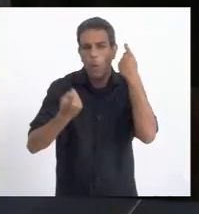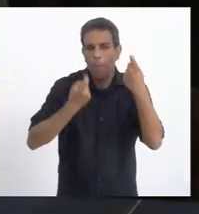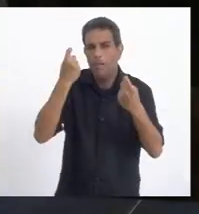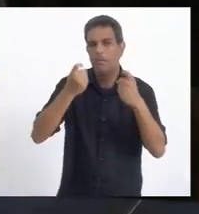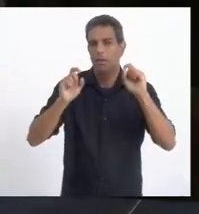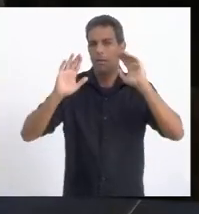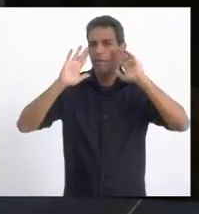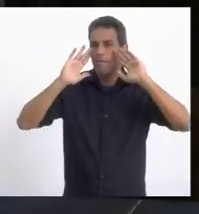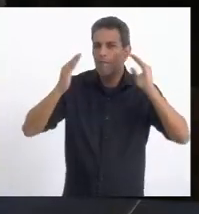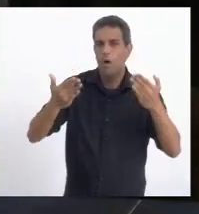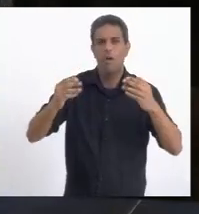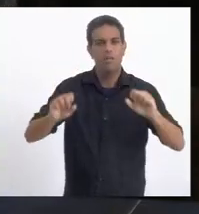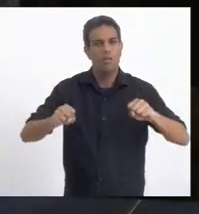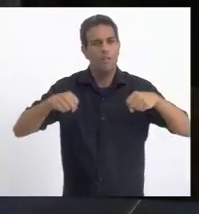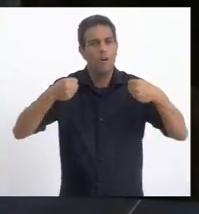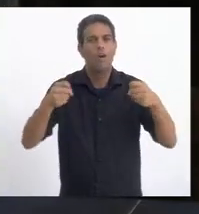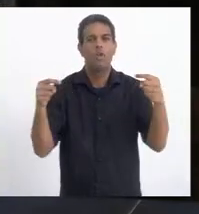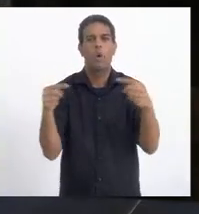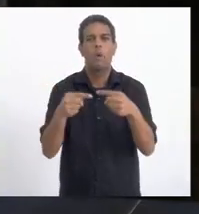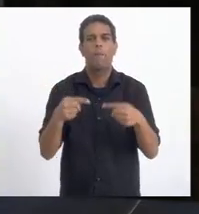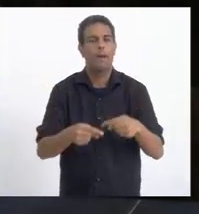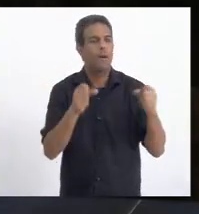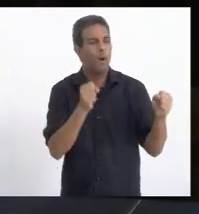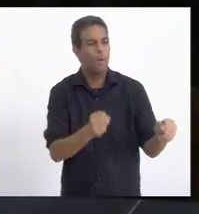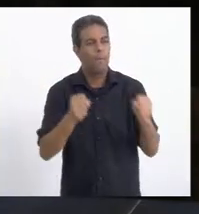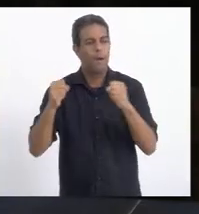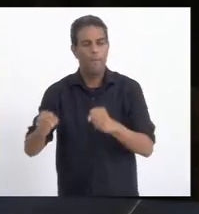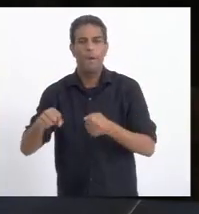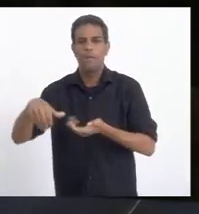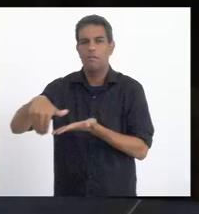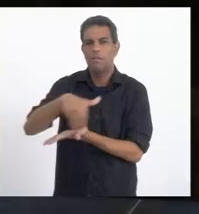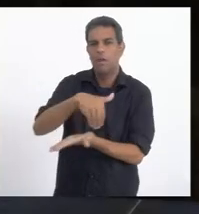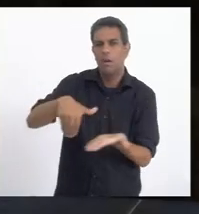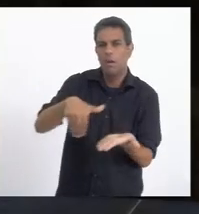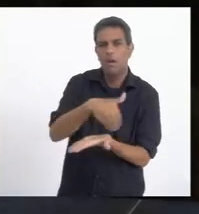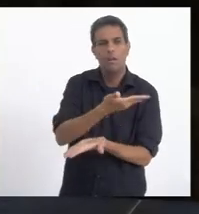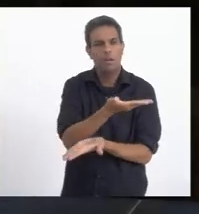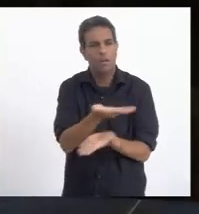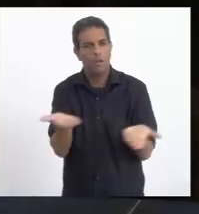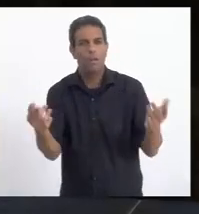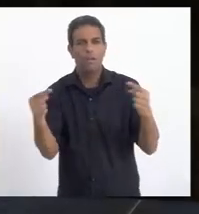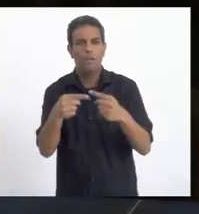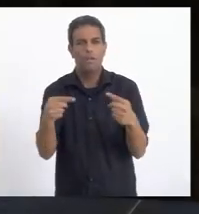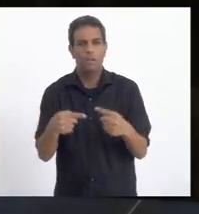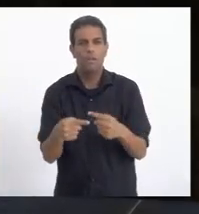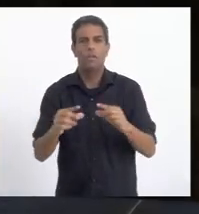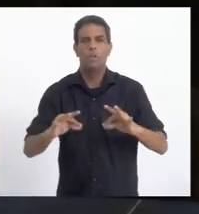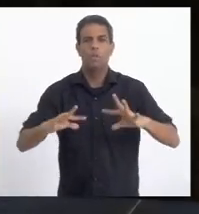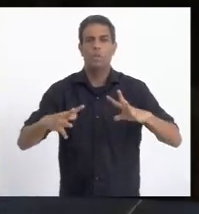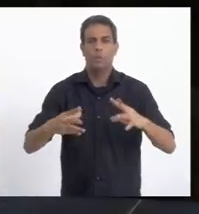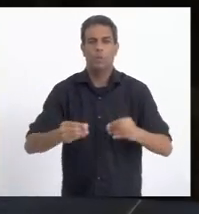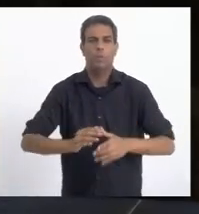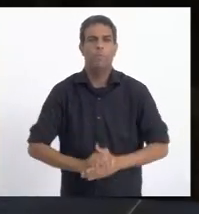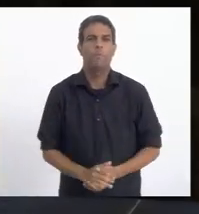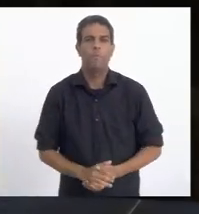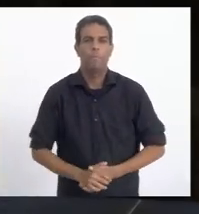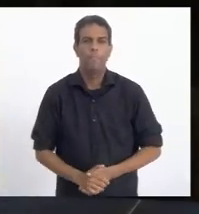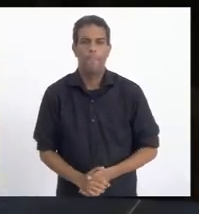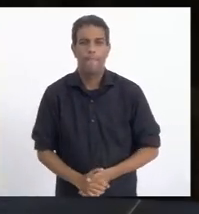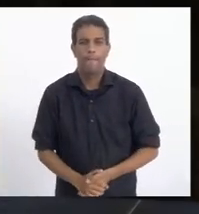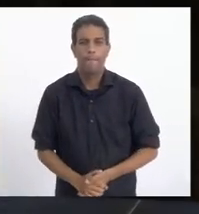o empenho das suas comissões junto aos secretários Nelson Rocha e o Sérgio Aureliano